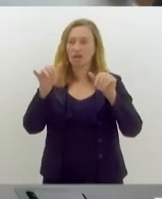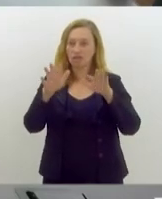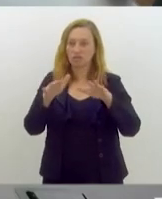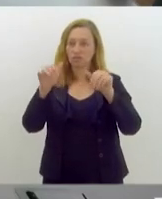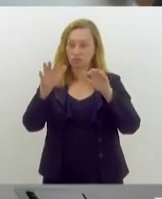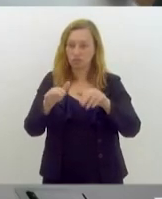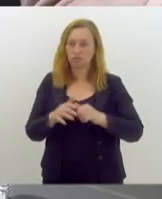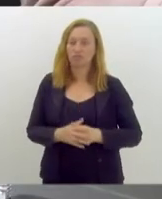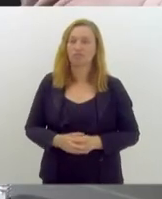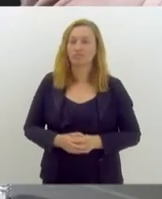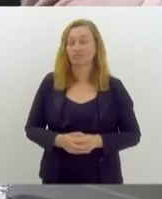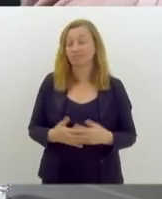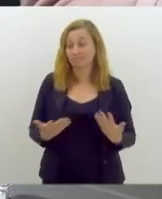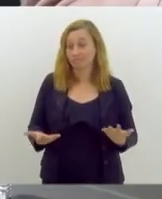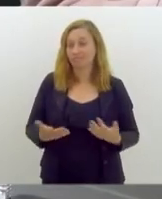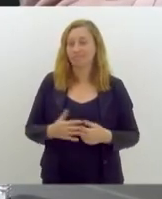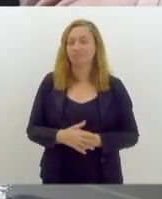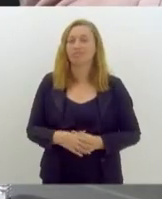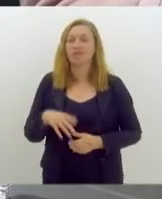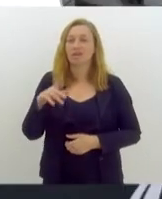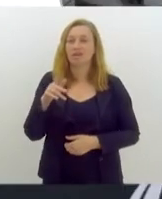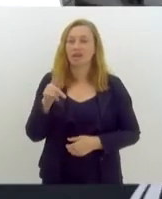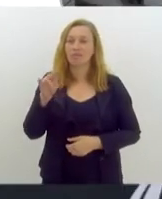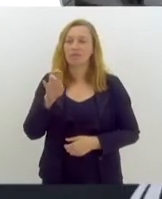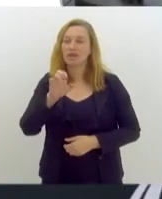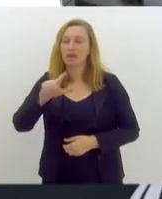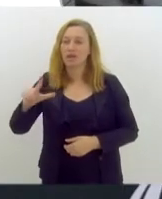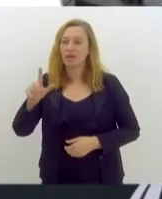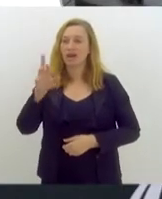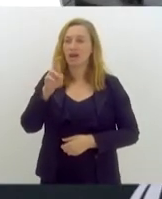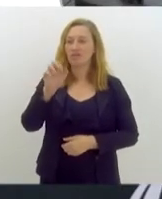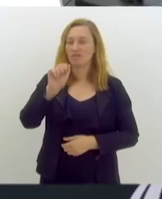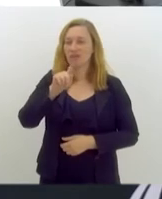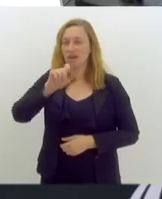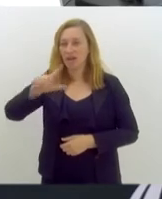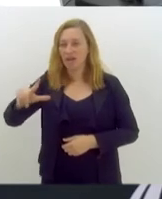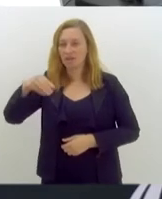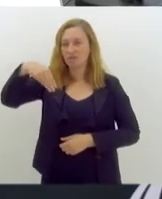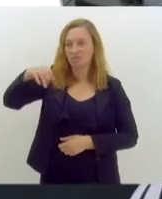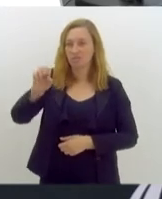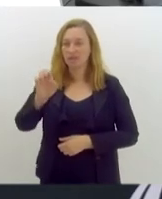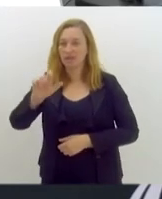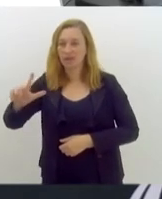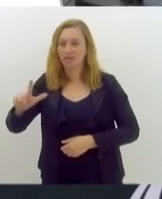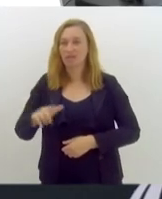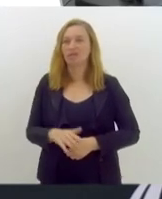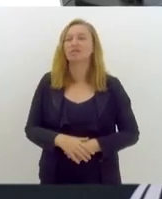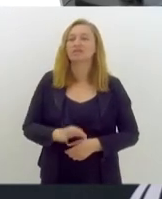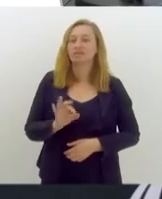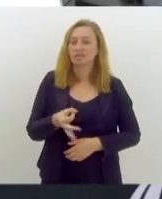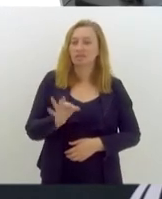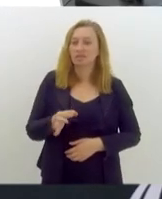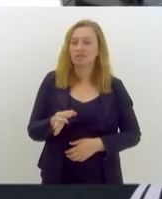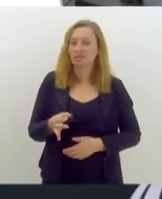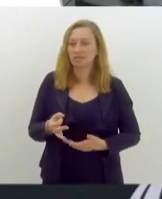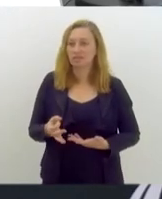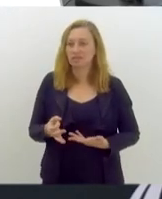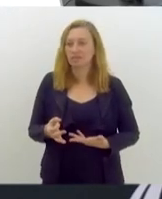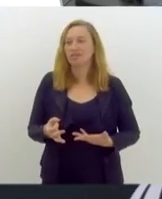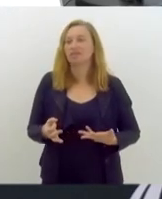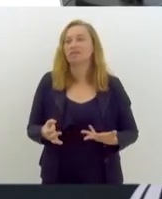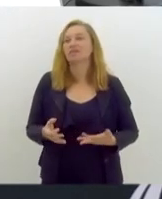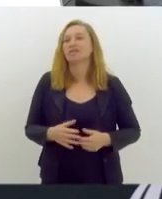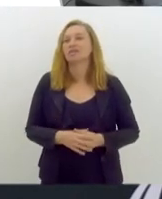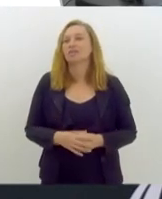da mesma coisa exatamente mas a parte é essas contribuições divertidas mas nenhuma contribuição